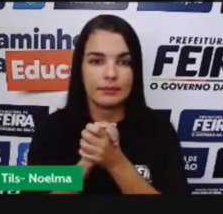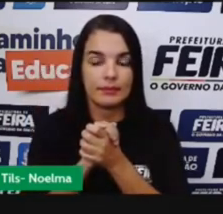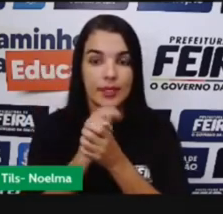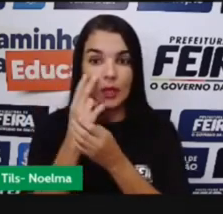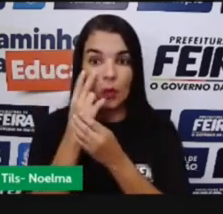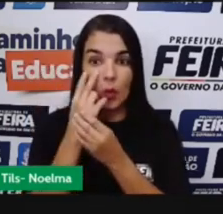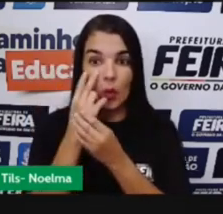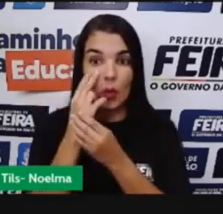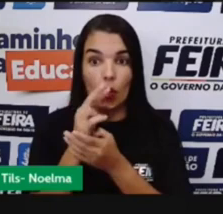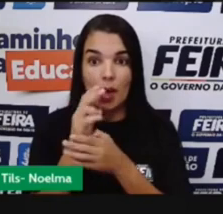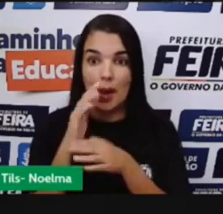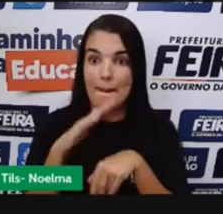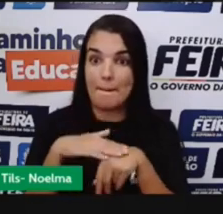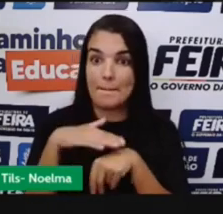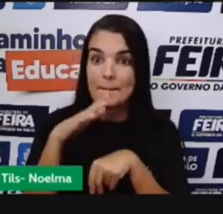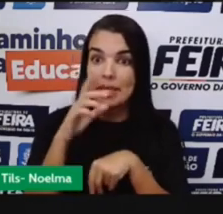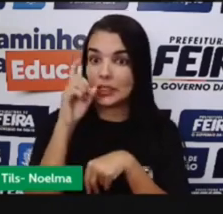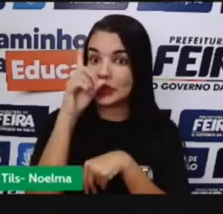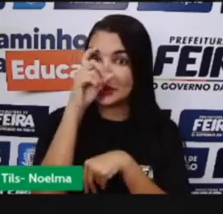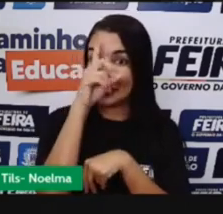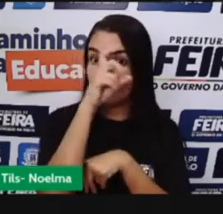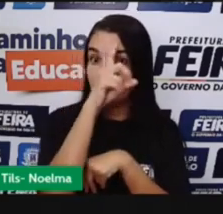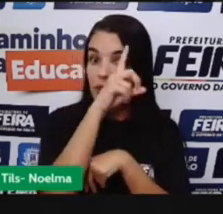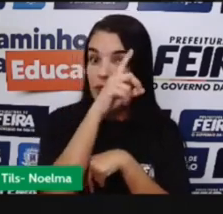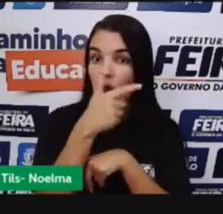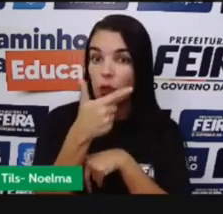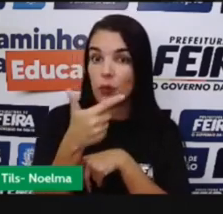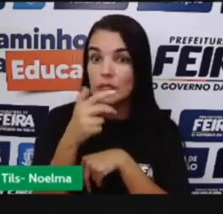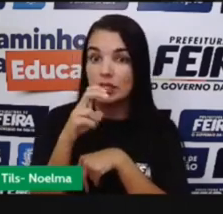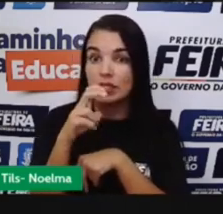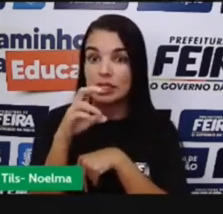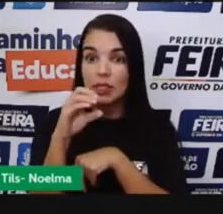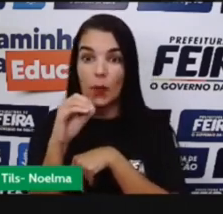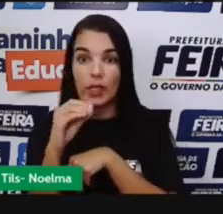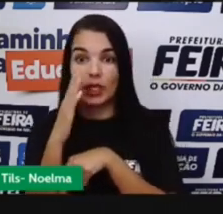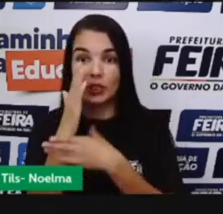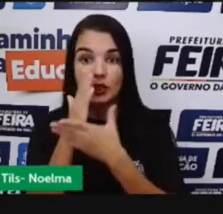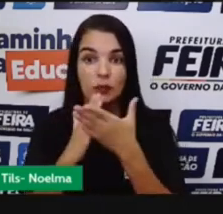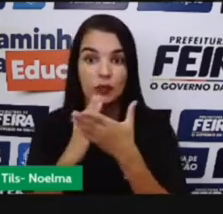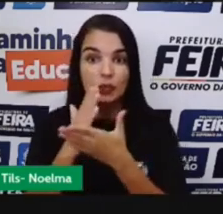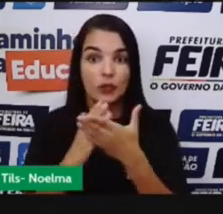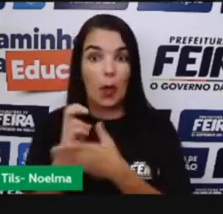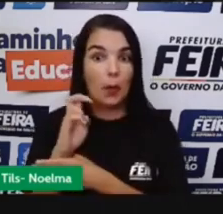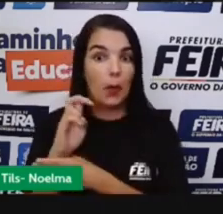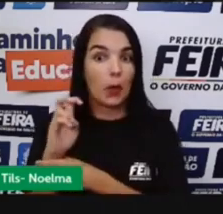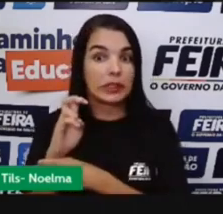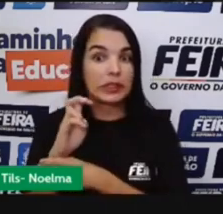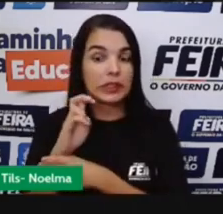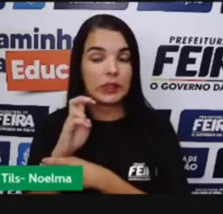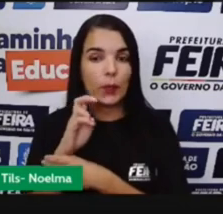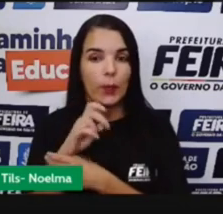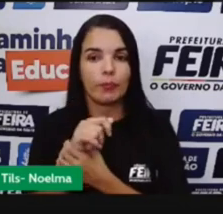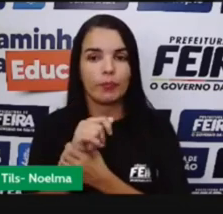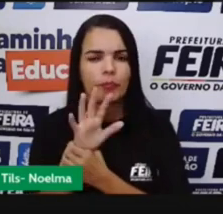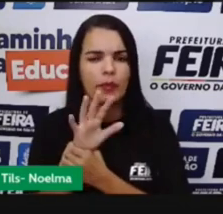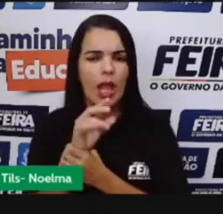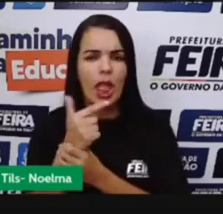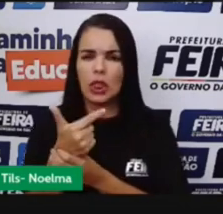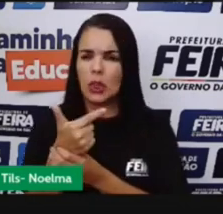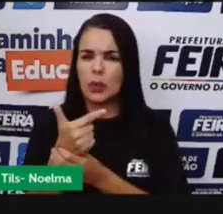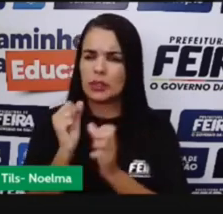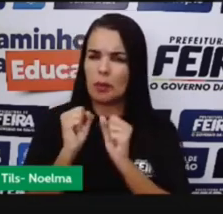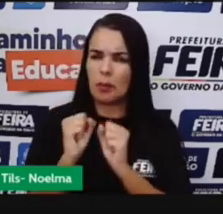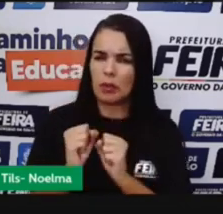tipo de situação. 250 dividido por 5. Se eu pego 2, pode dividir